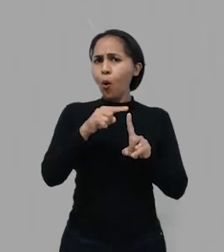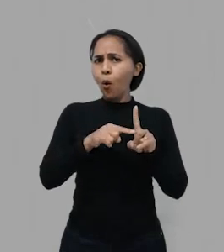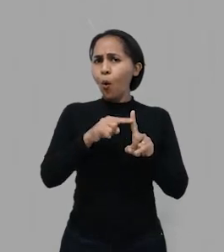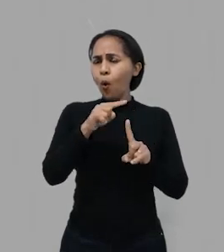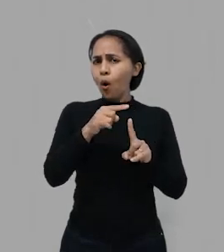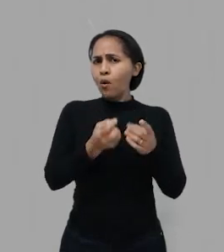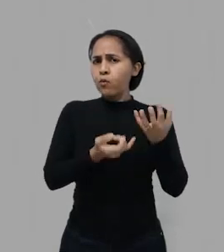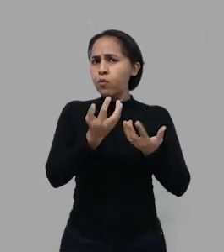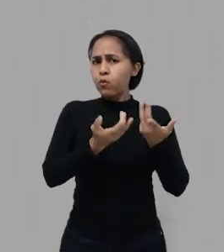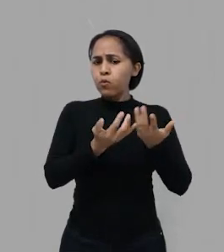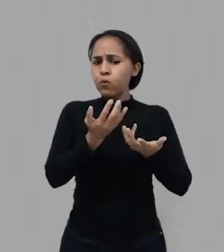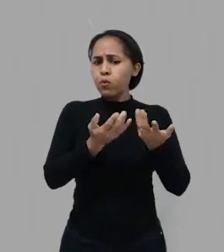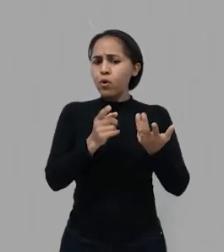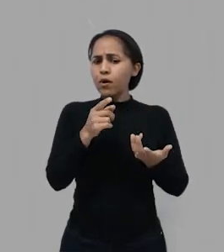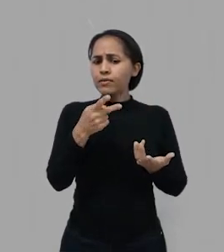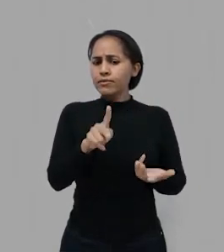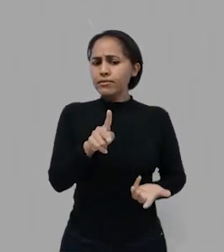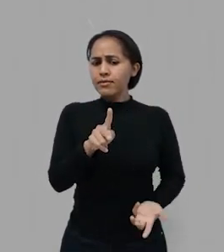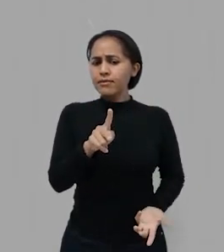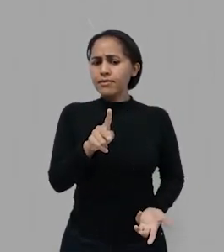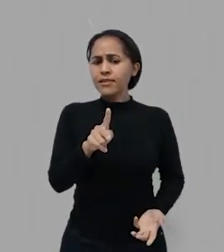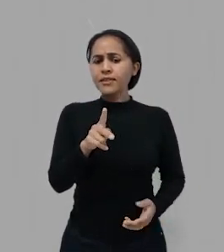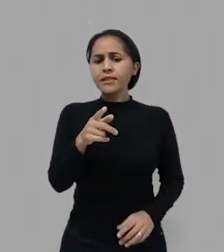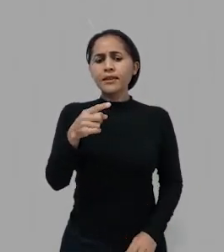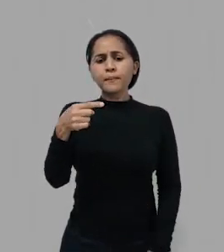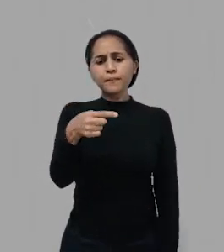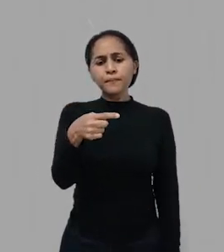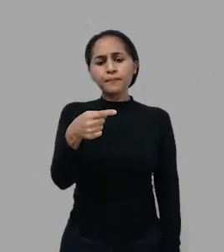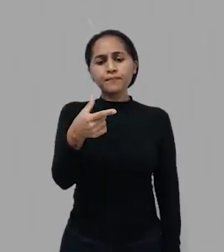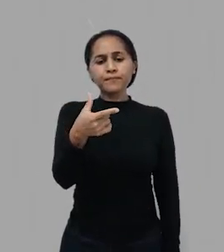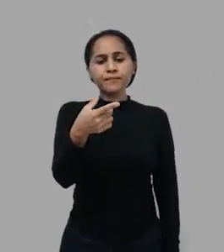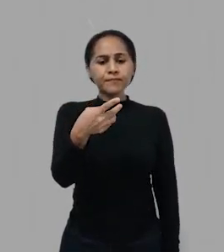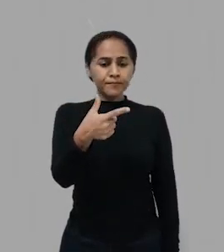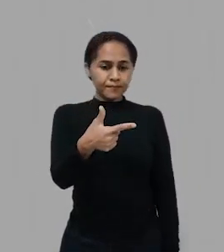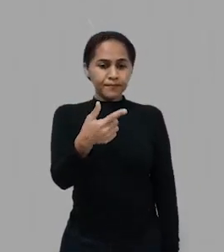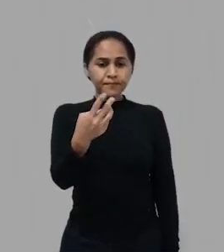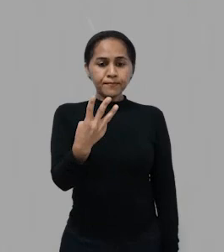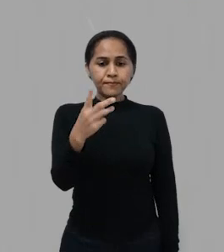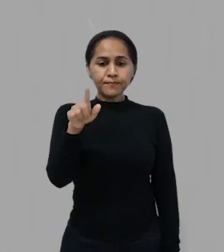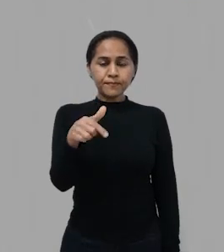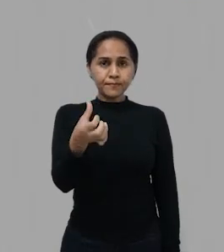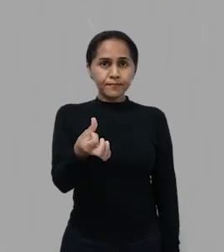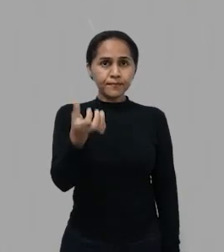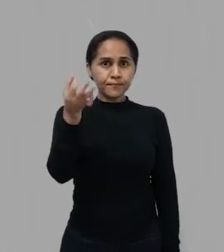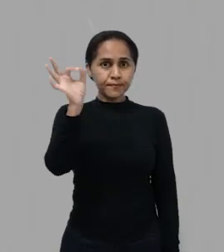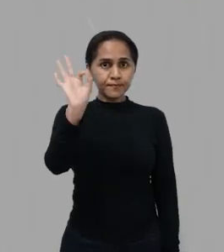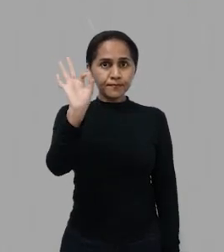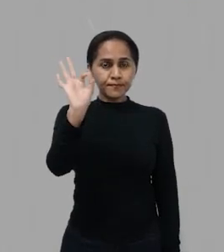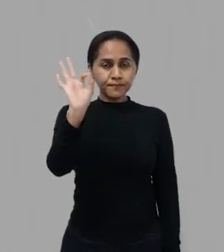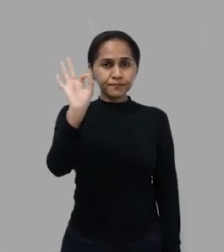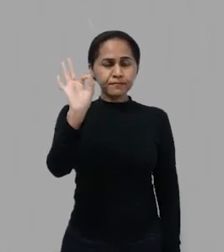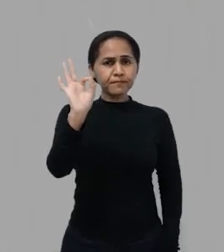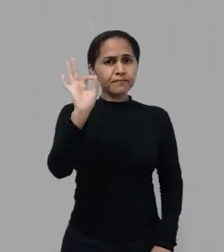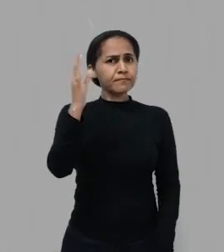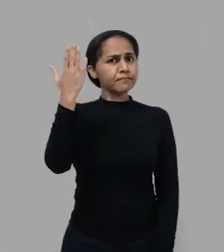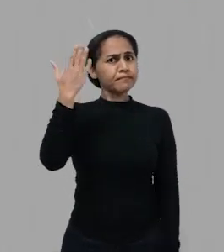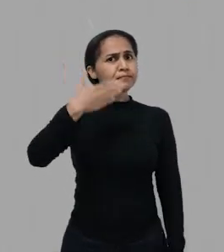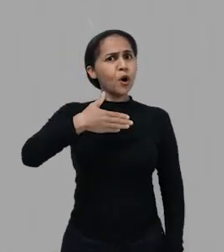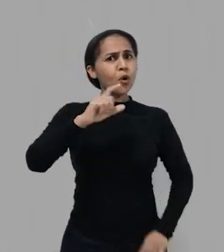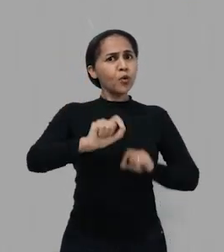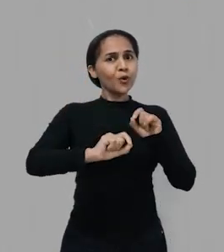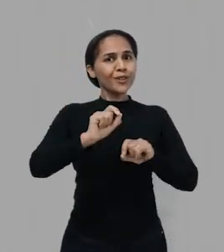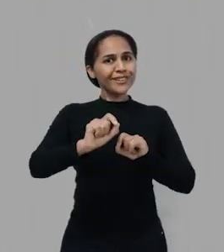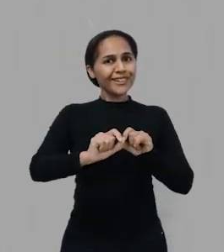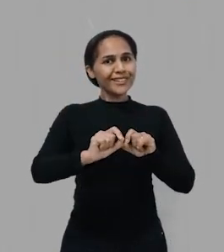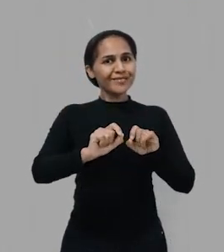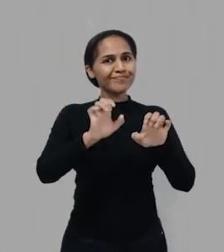do metox-metano? Menos 23,6 graus Celsius. Então, isso prova que são